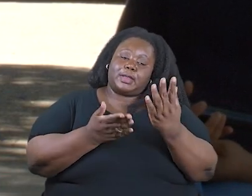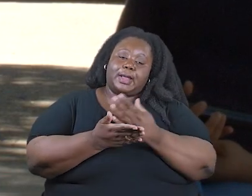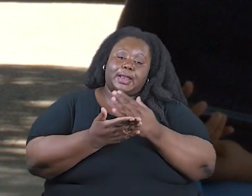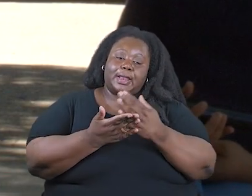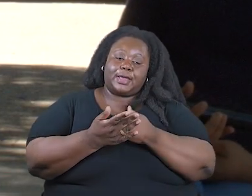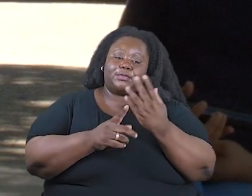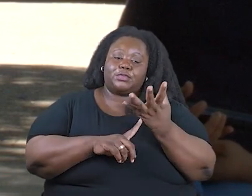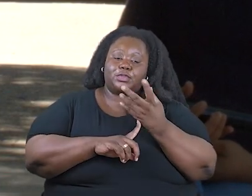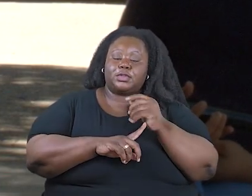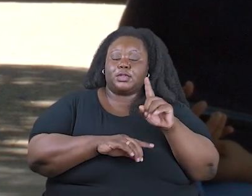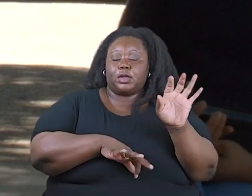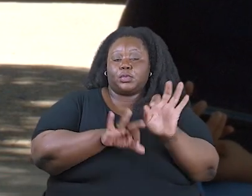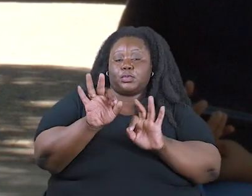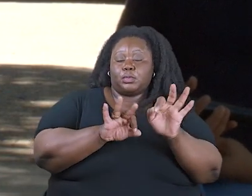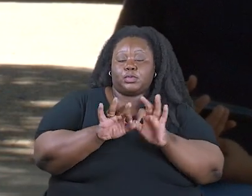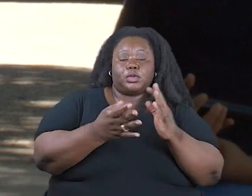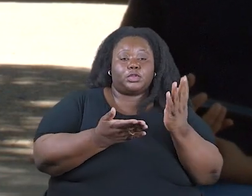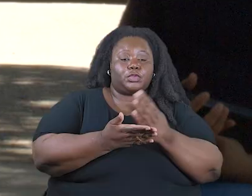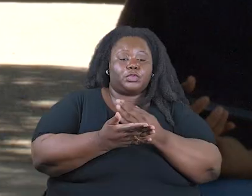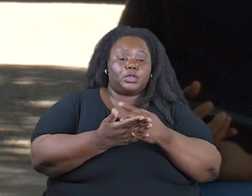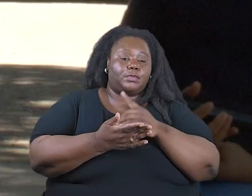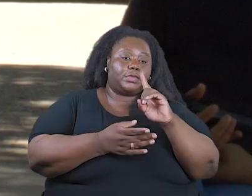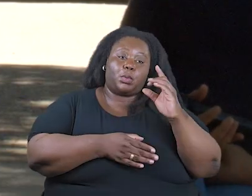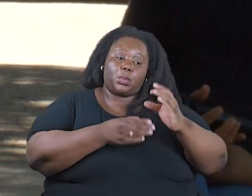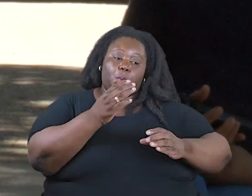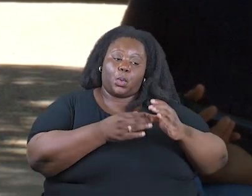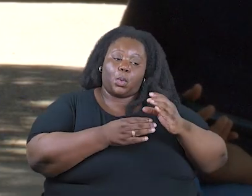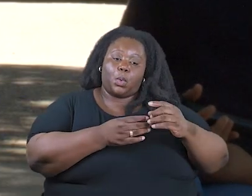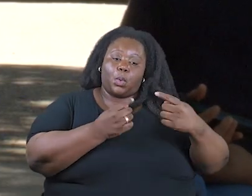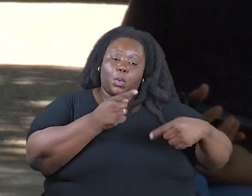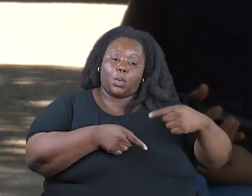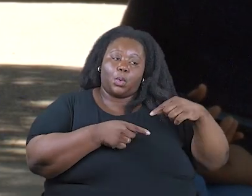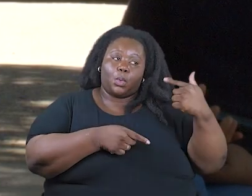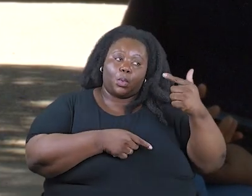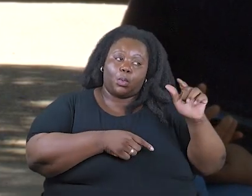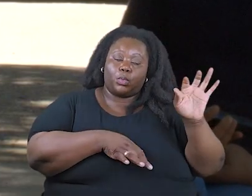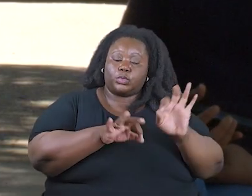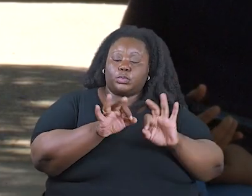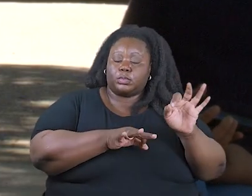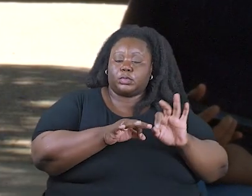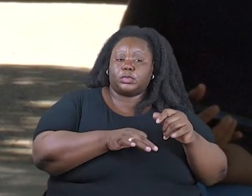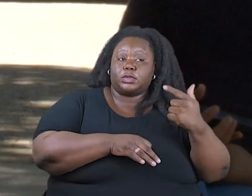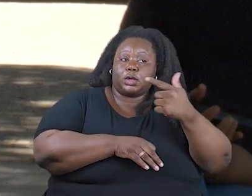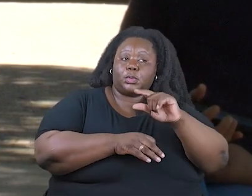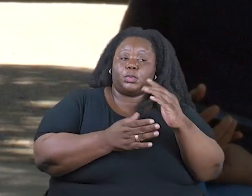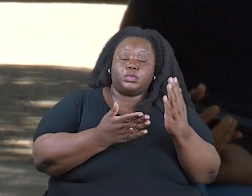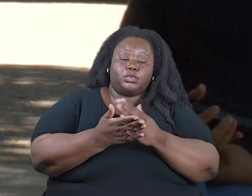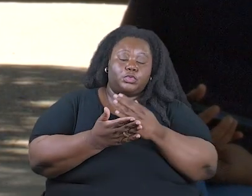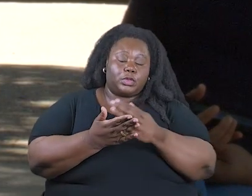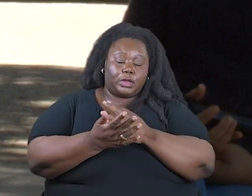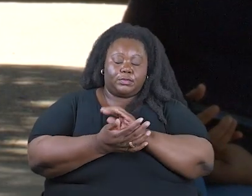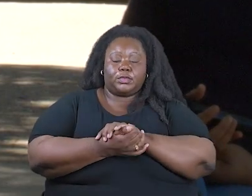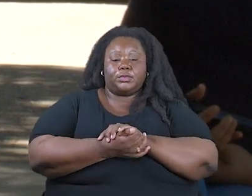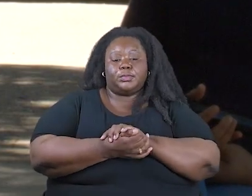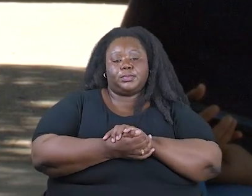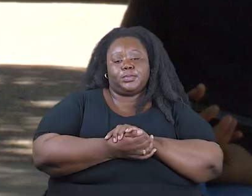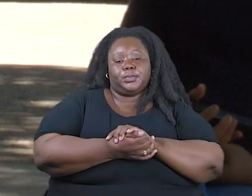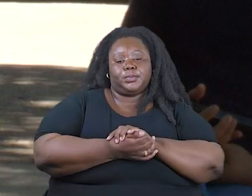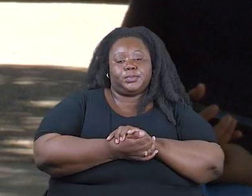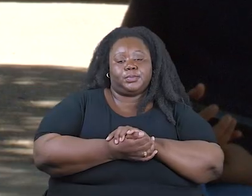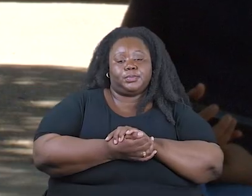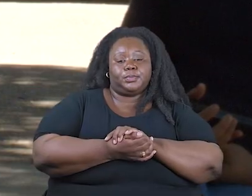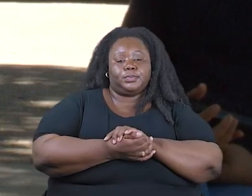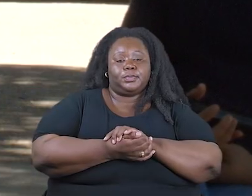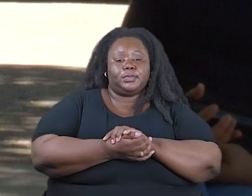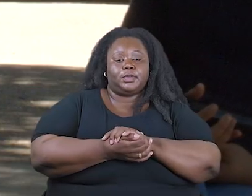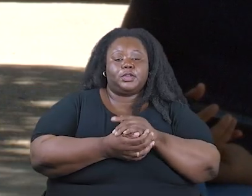artista. Que aí os projetos de livro de artista não concorriam com outros projetos artísticos, nem com outros projetos de livro.